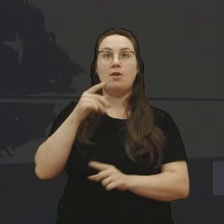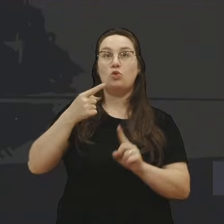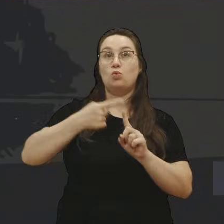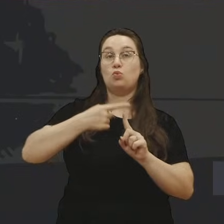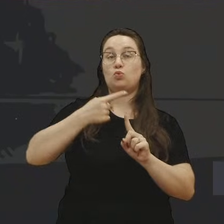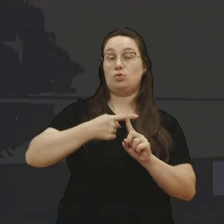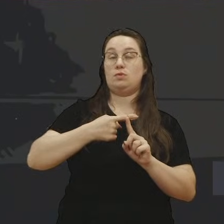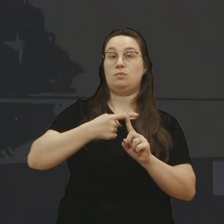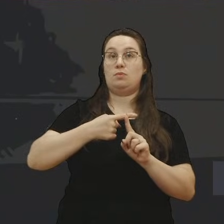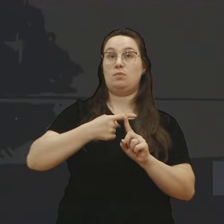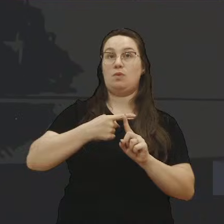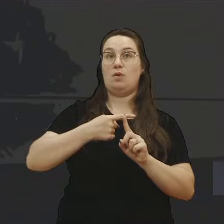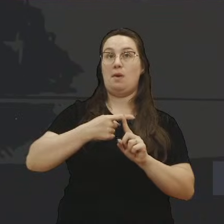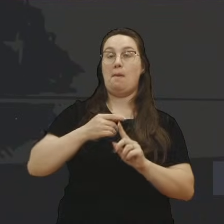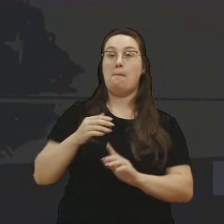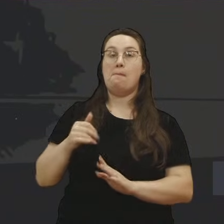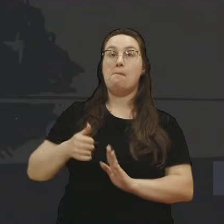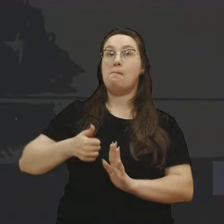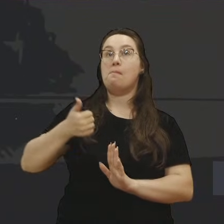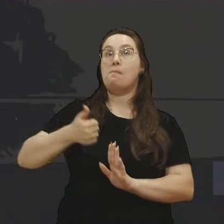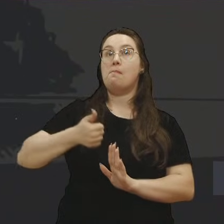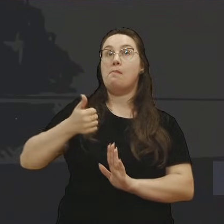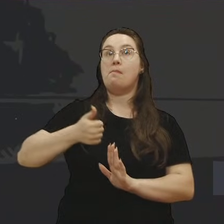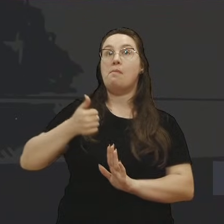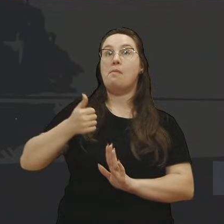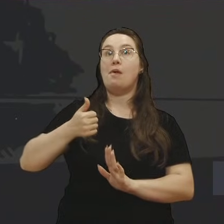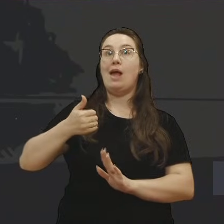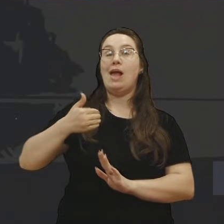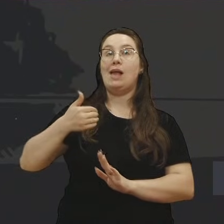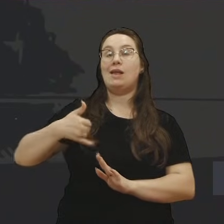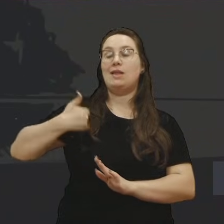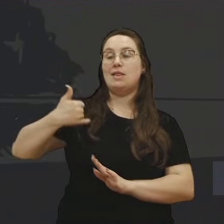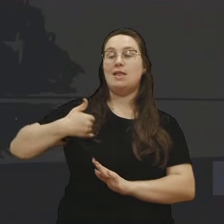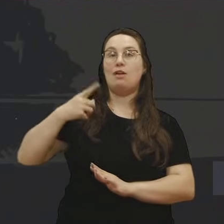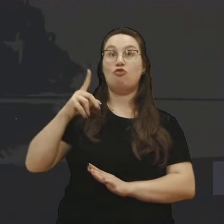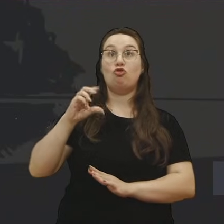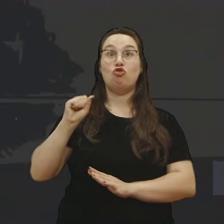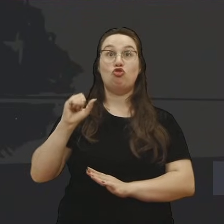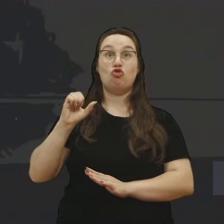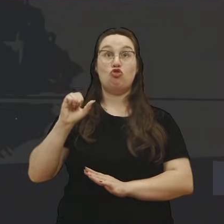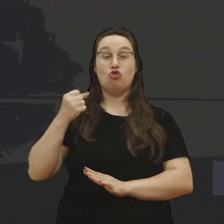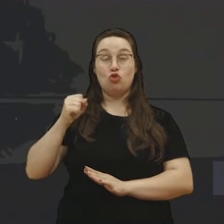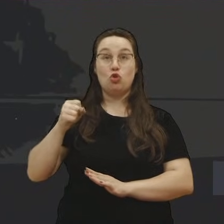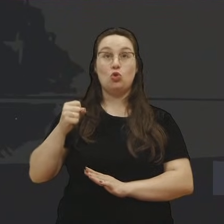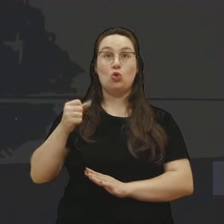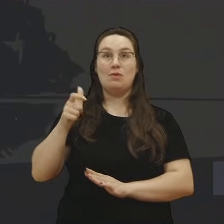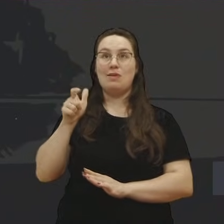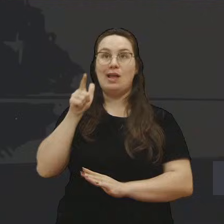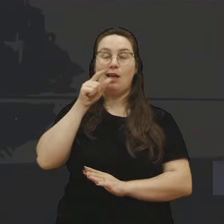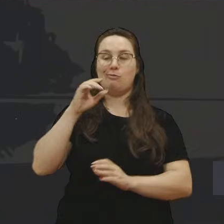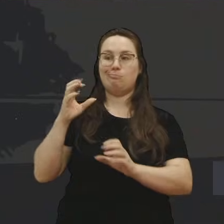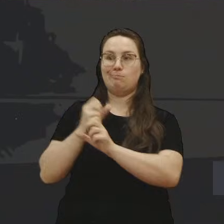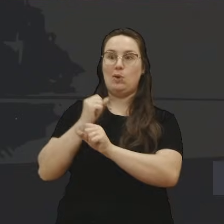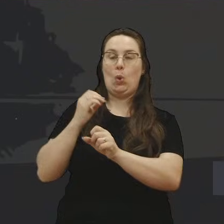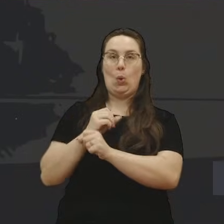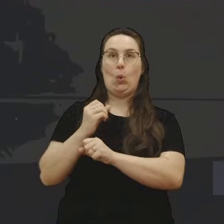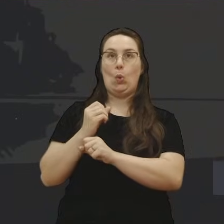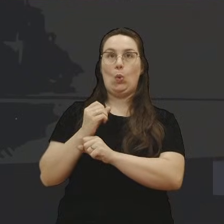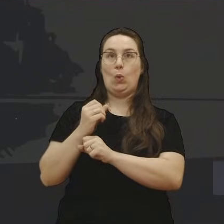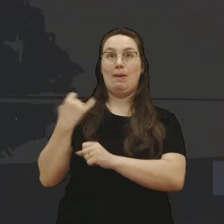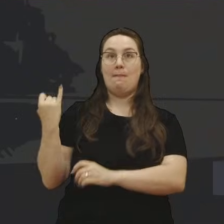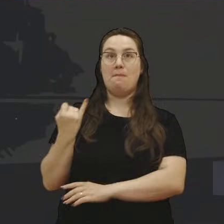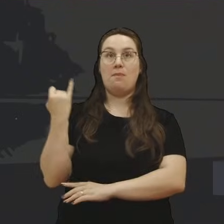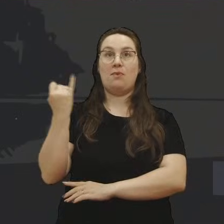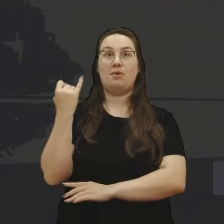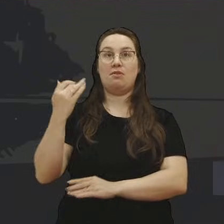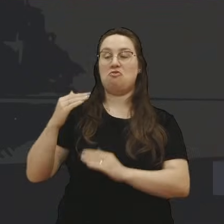modalidade, prioritariamente com idade até 18 anos, que tenham conquistado resultados expressivos em qualquer